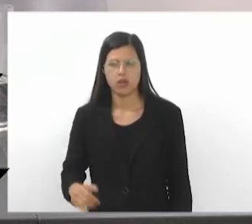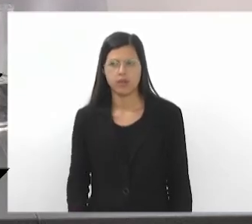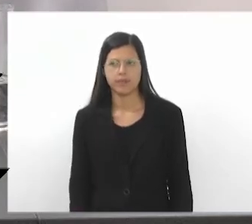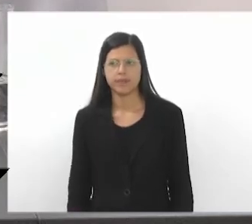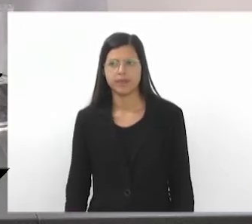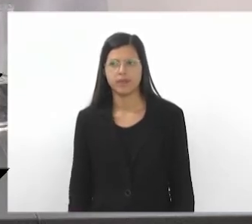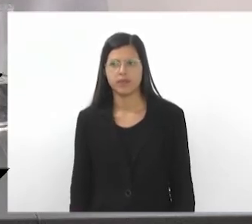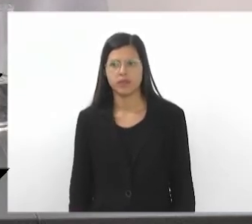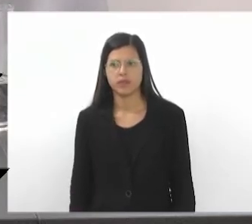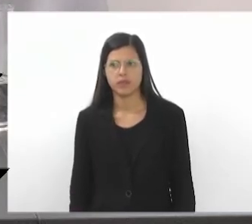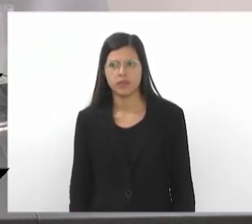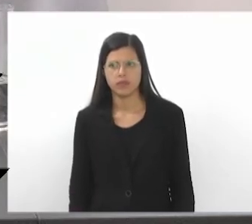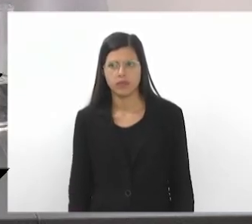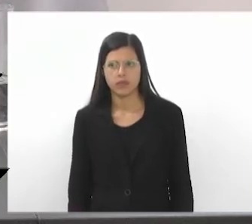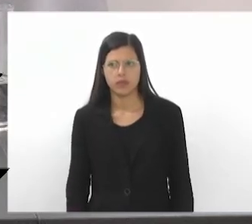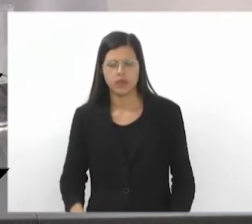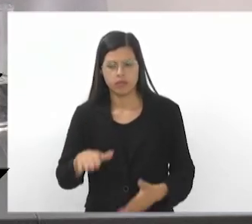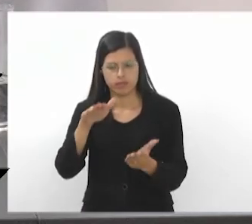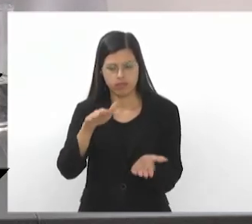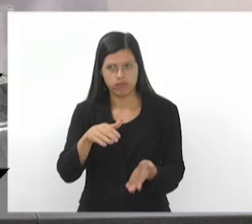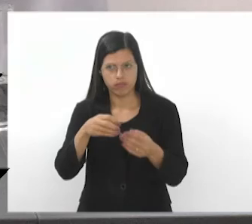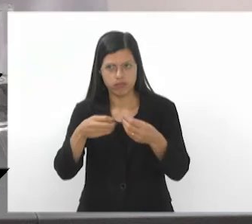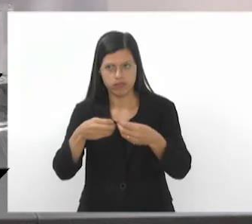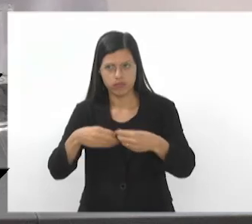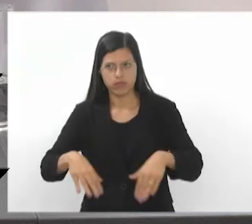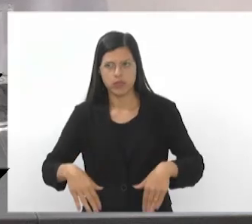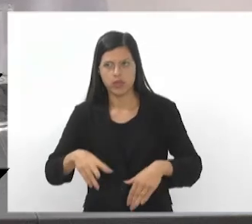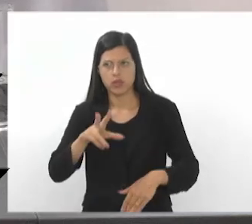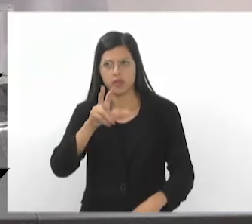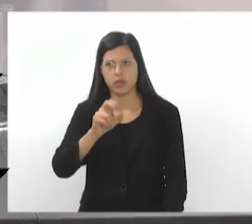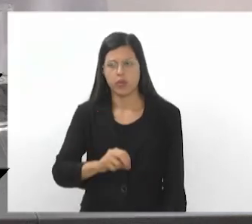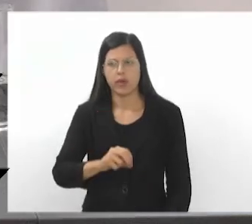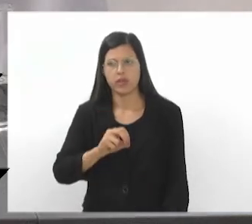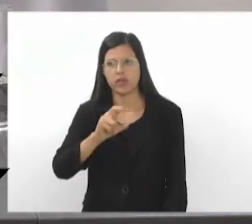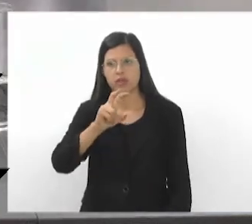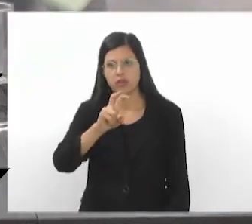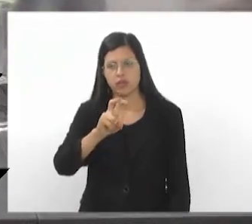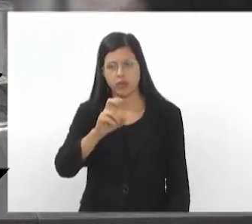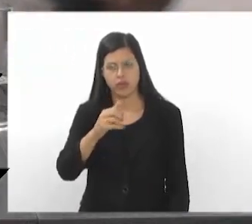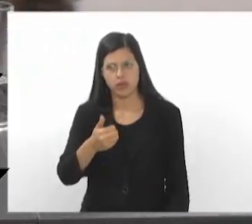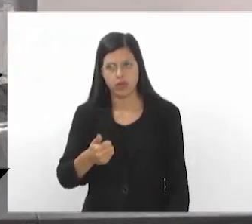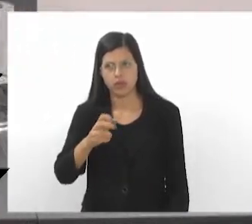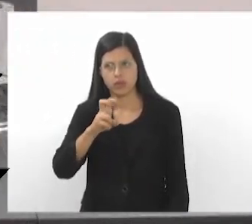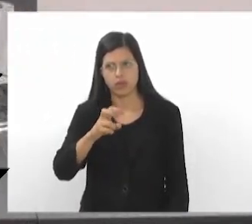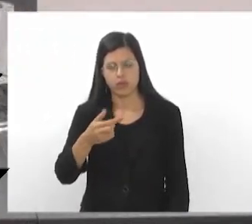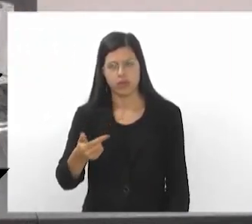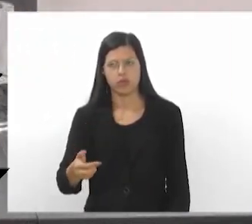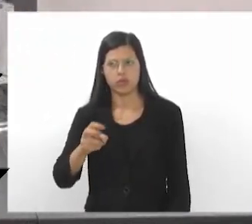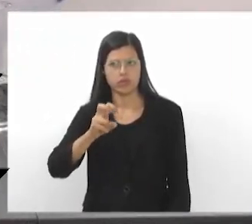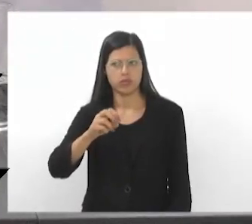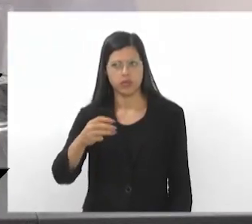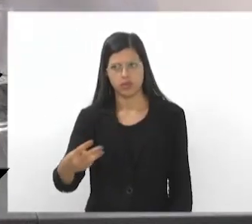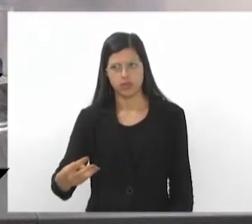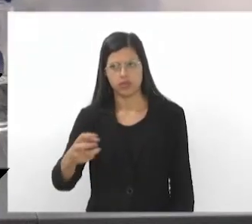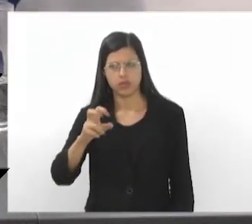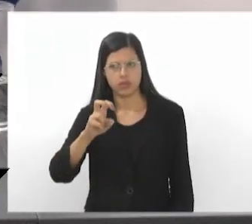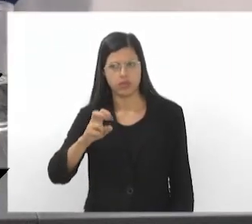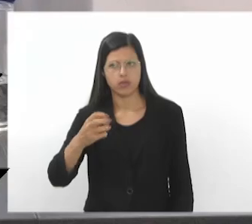vou cantar os projetos em bloco da prejudicabilidade: 50, 51, 52,